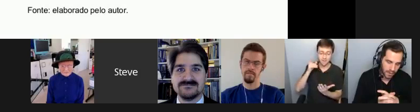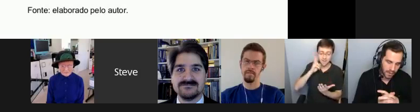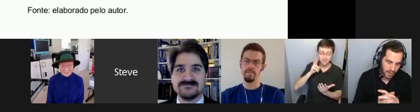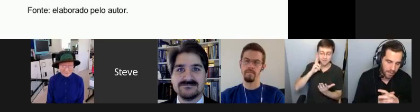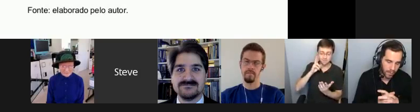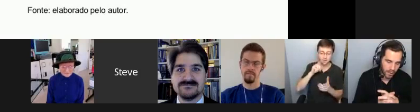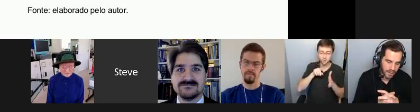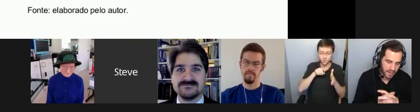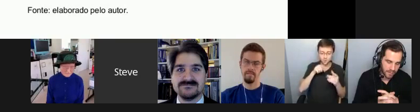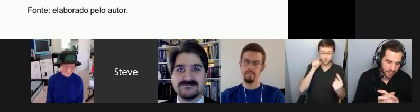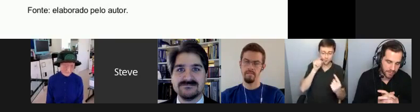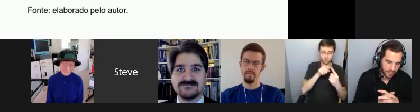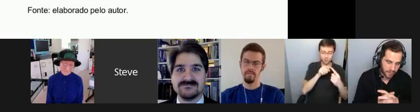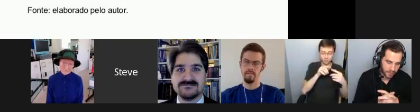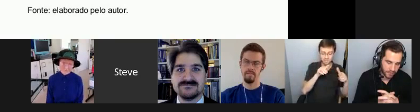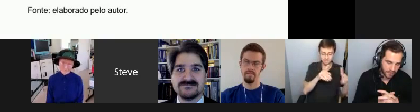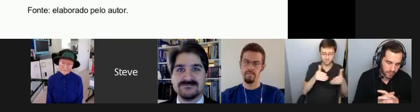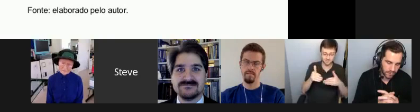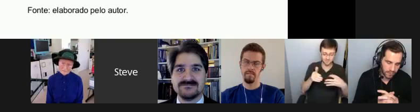e